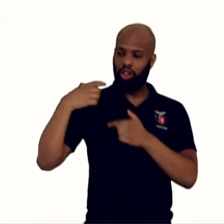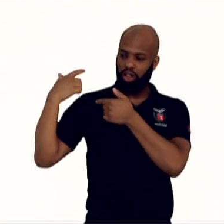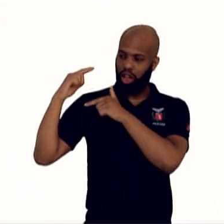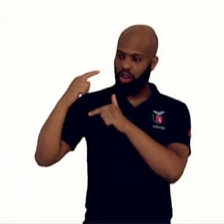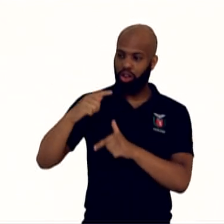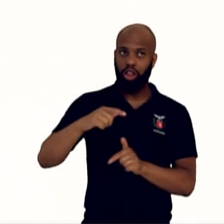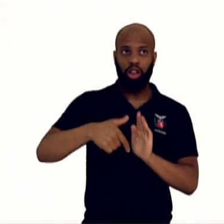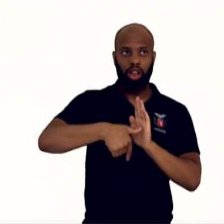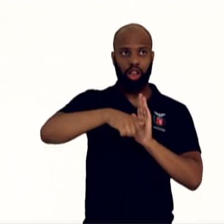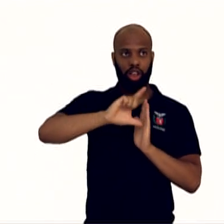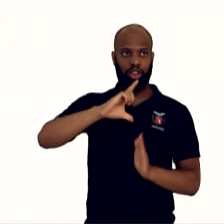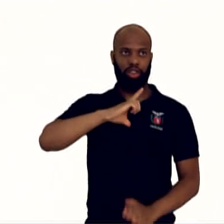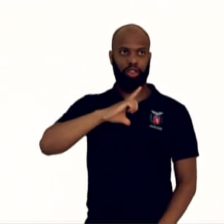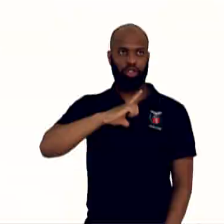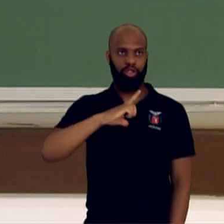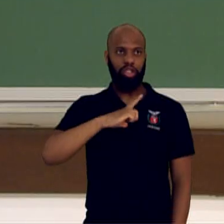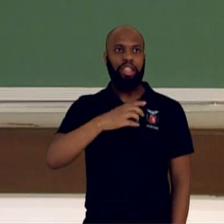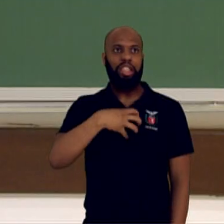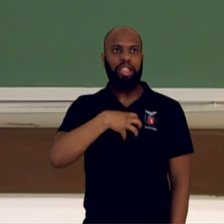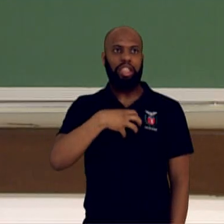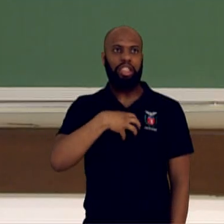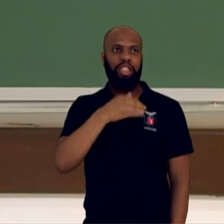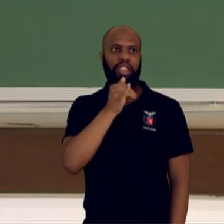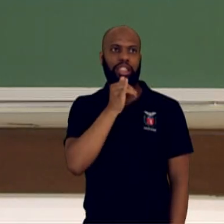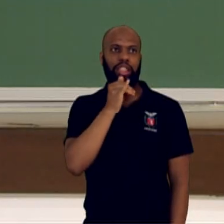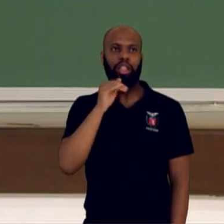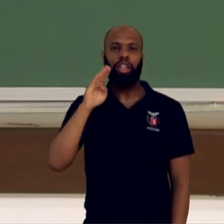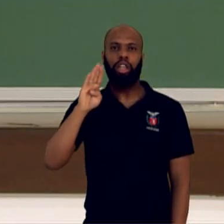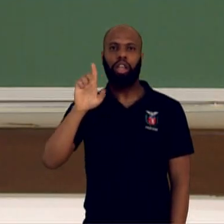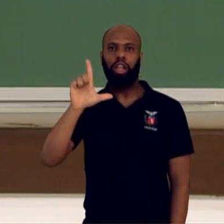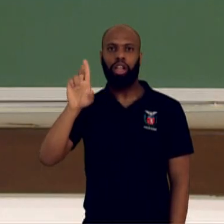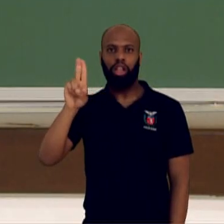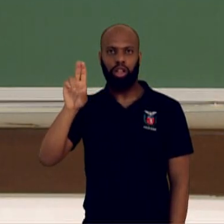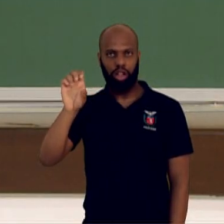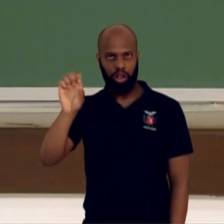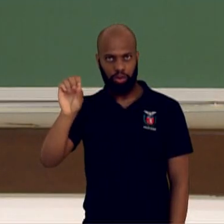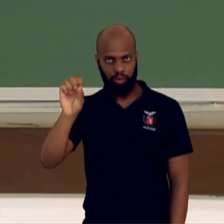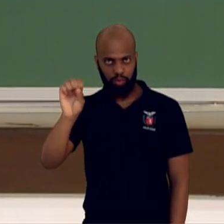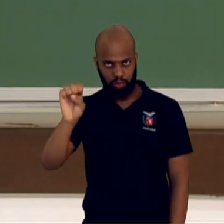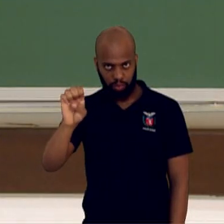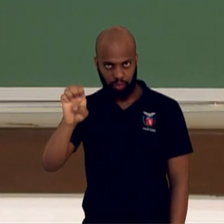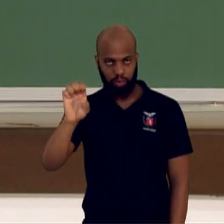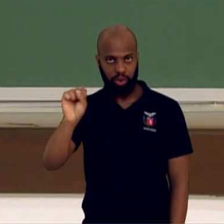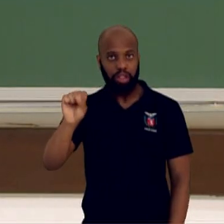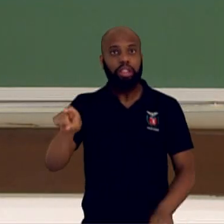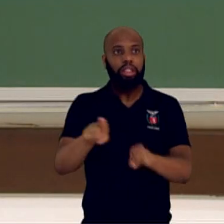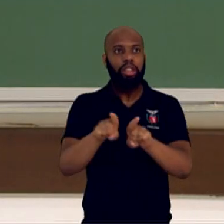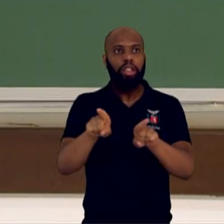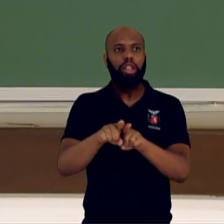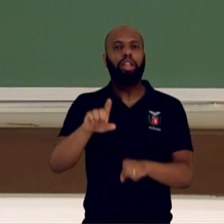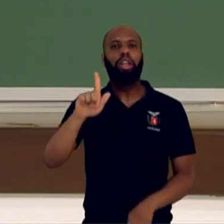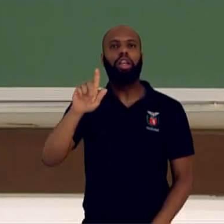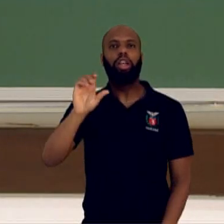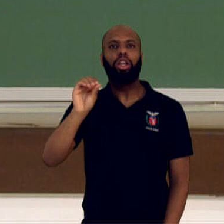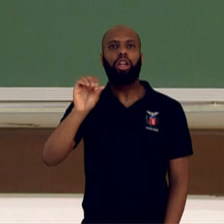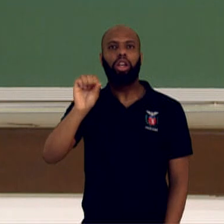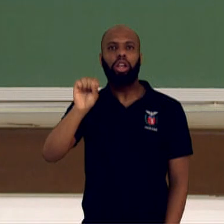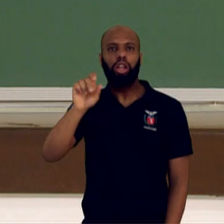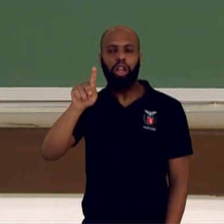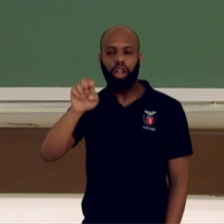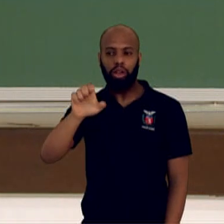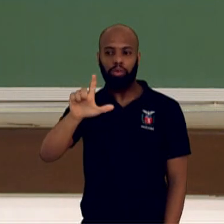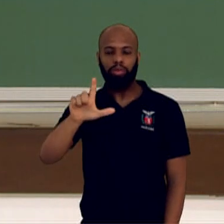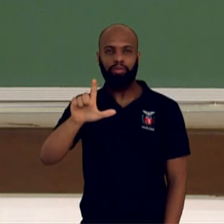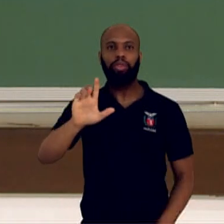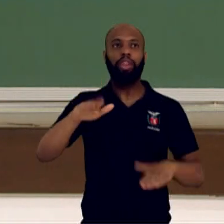o blues e o gospel. Olha só que interessante, né? Então, o soul music,